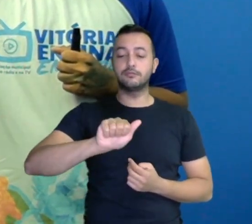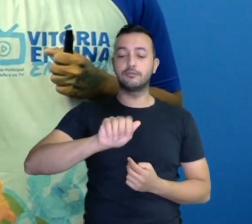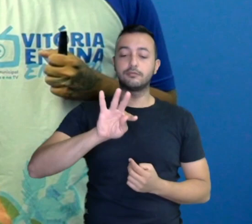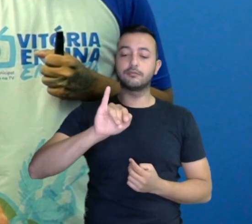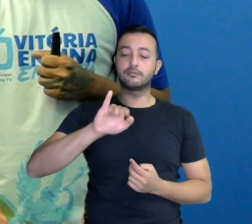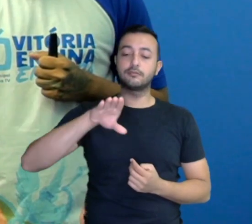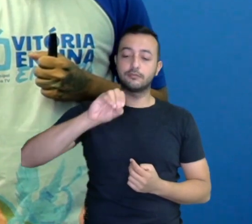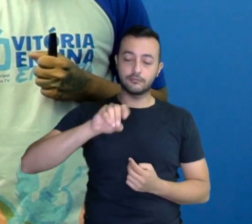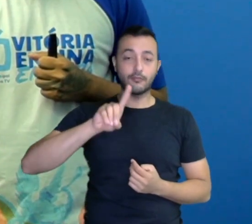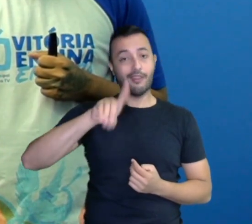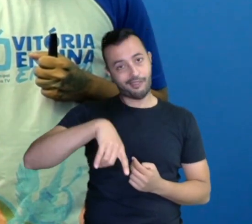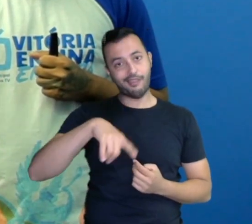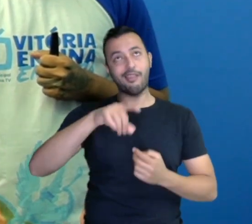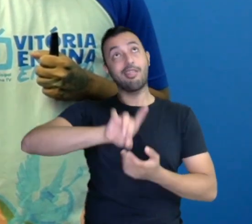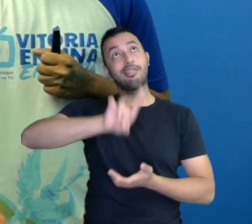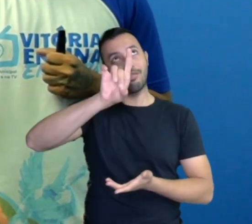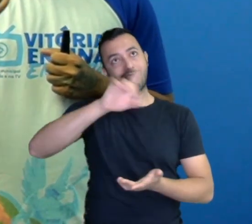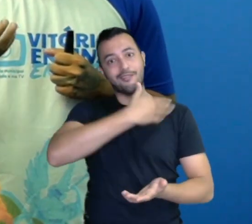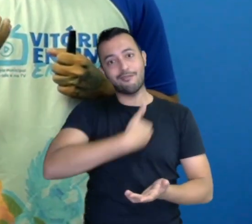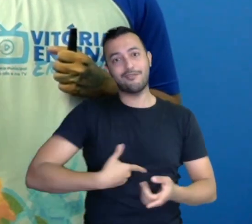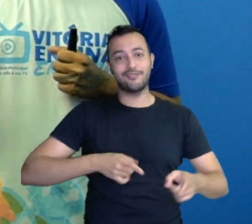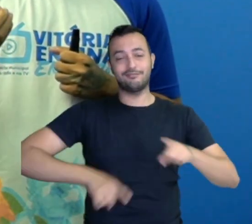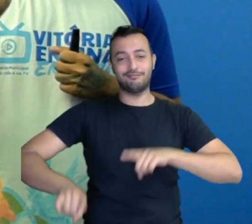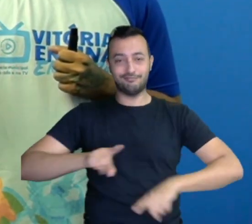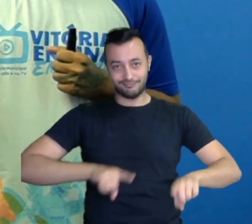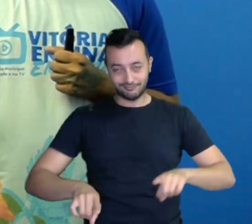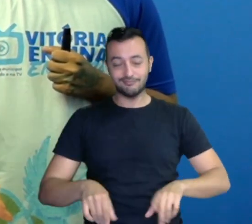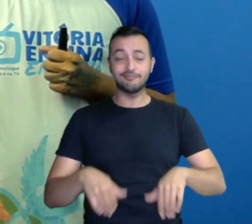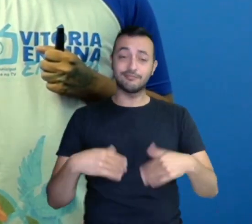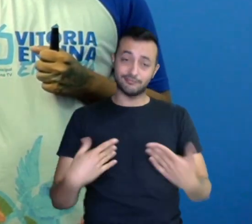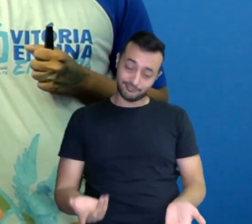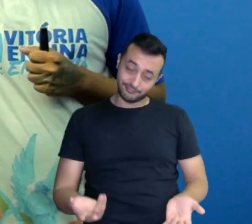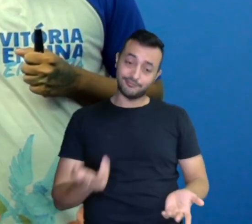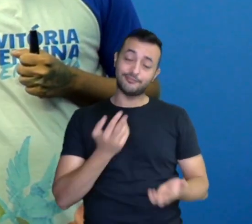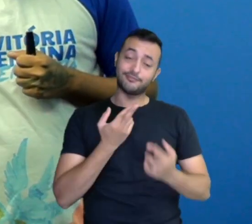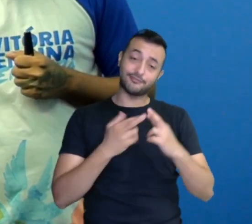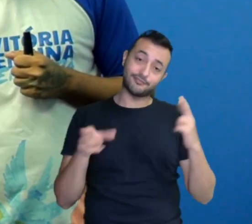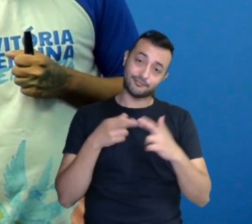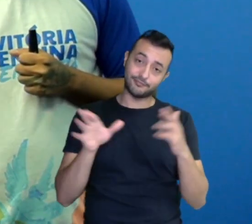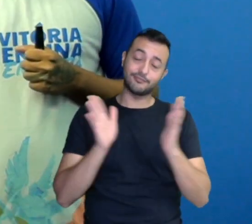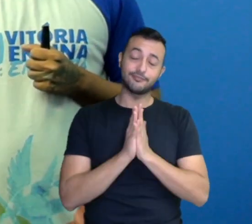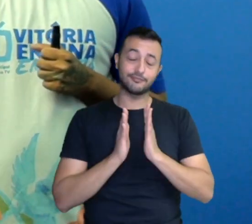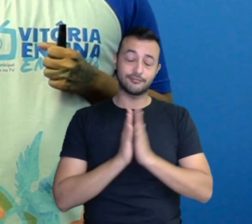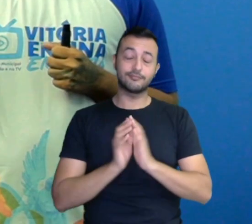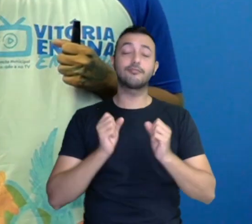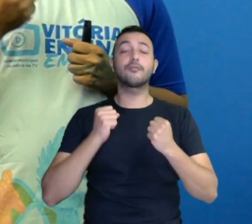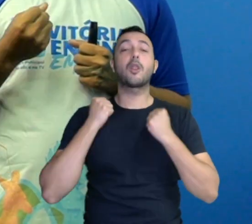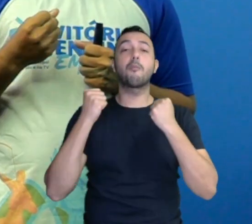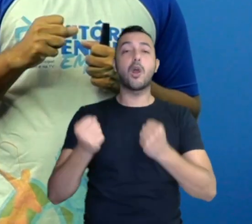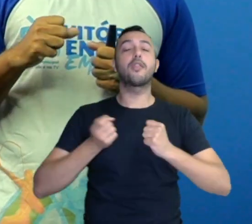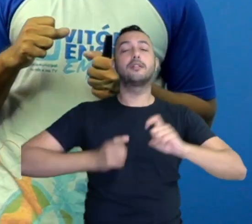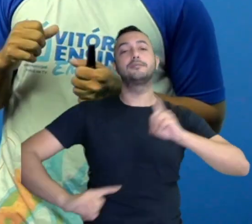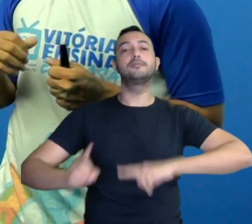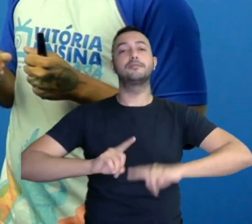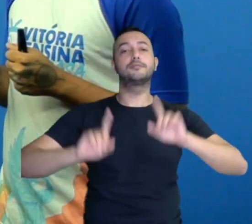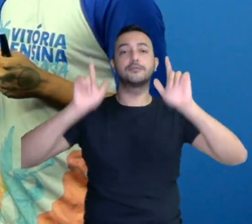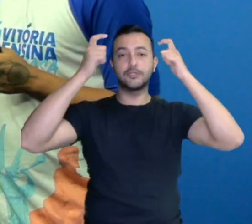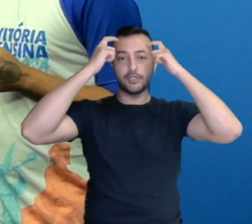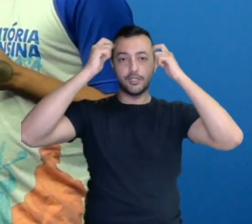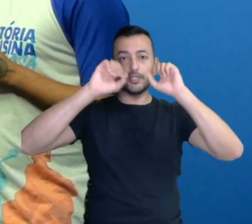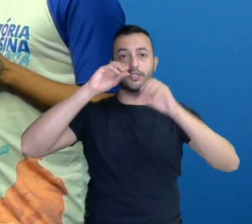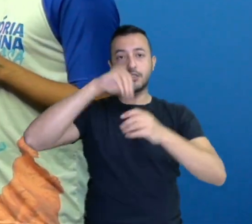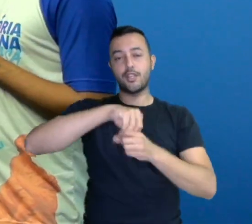num discurso religioso, né? A religião ela era utilizada para justificar o poder daquele rei dentro